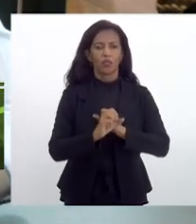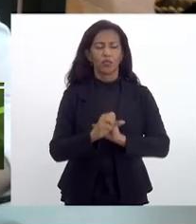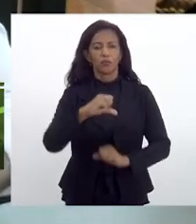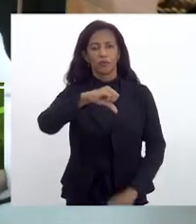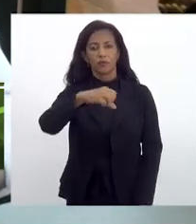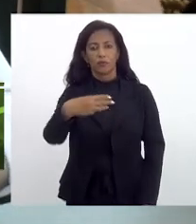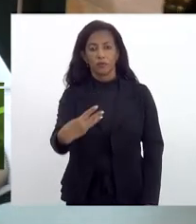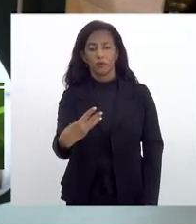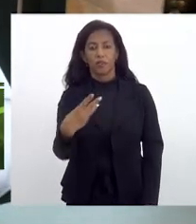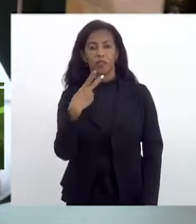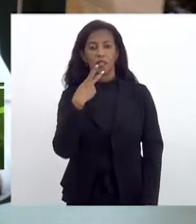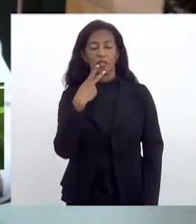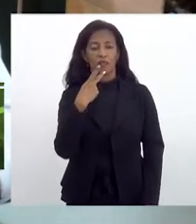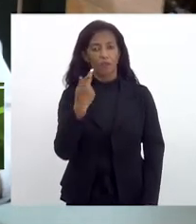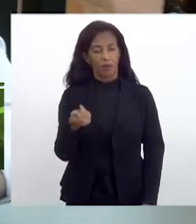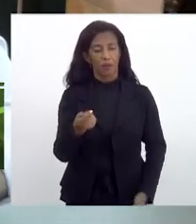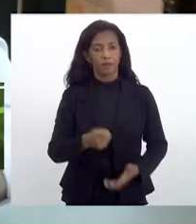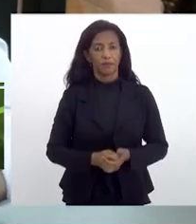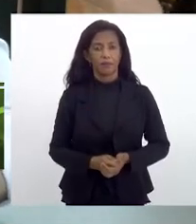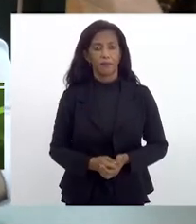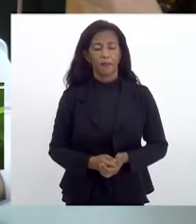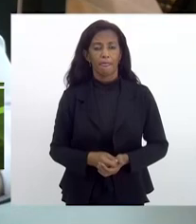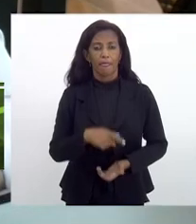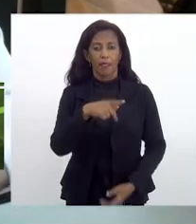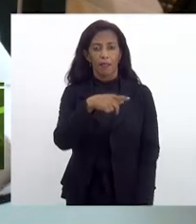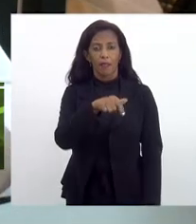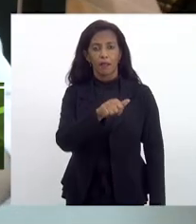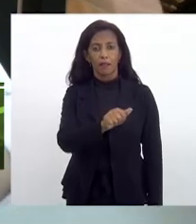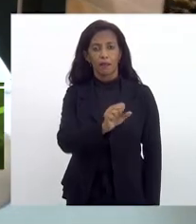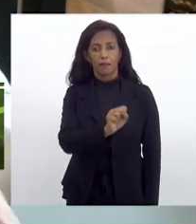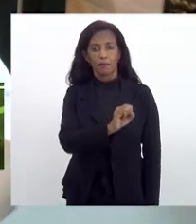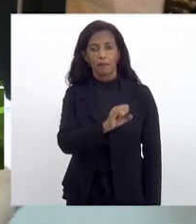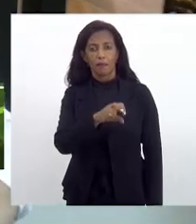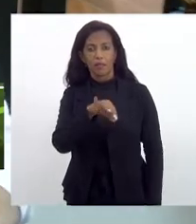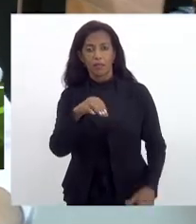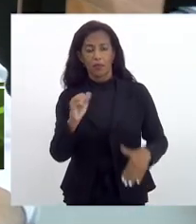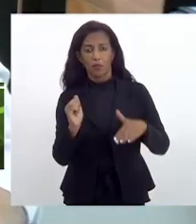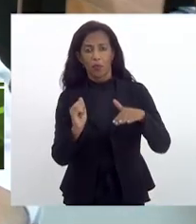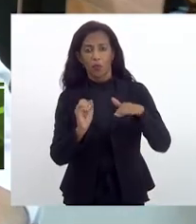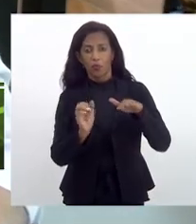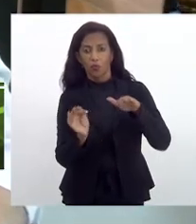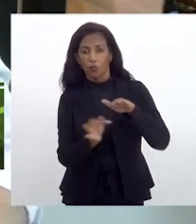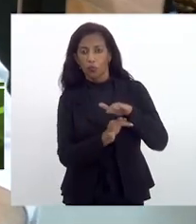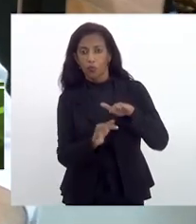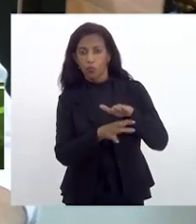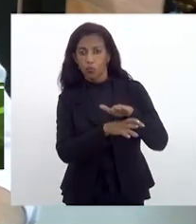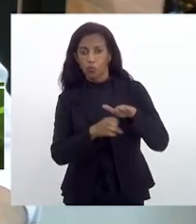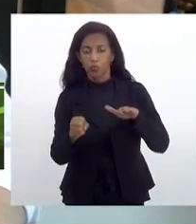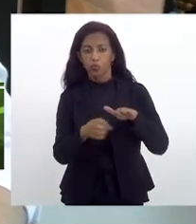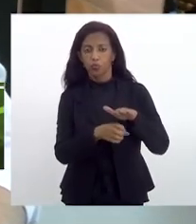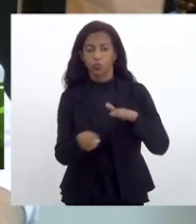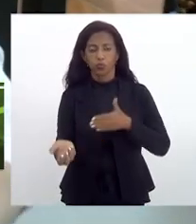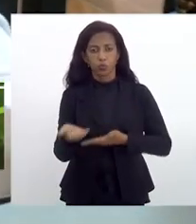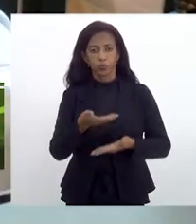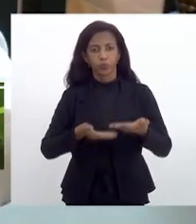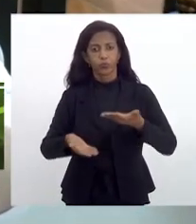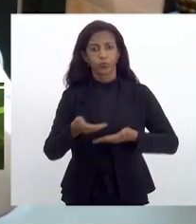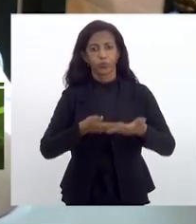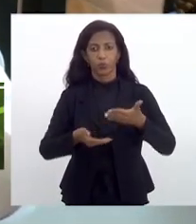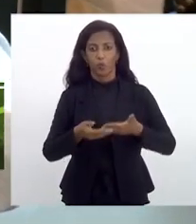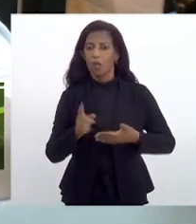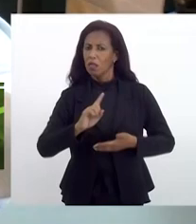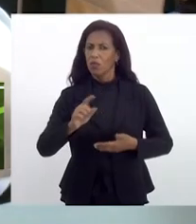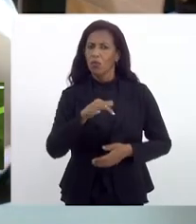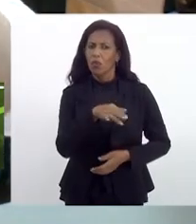que garante a aplicação do passivo dos fundos constitucionais. Porque a gente tem, não só dos